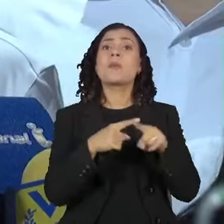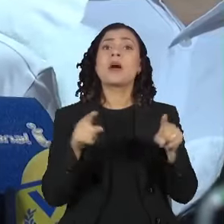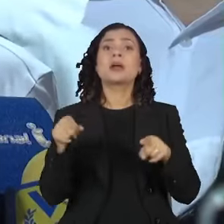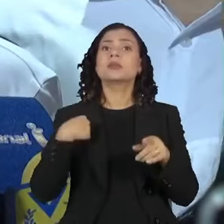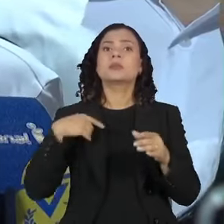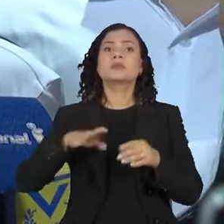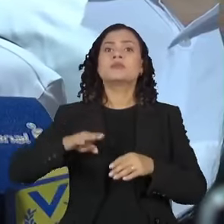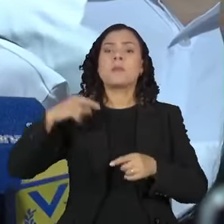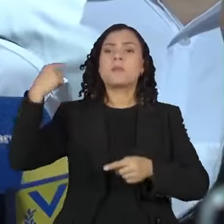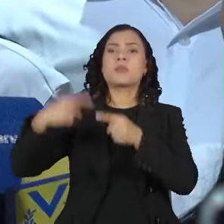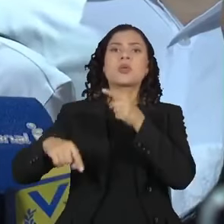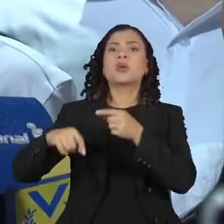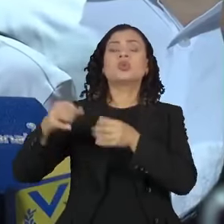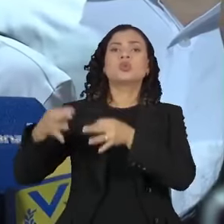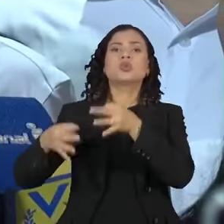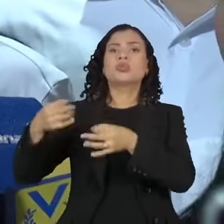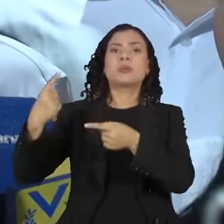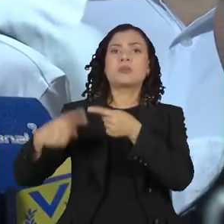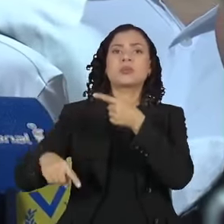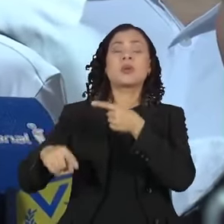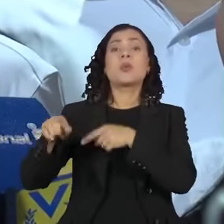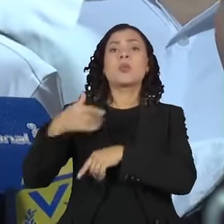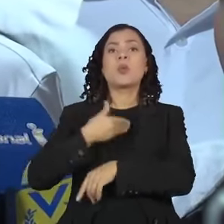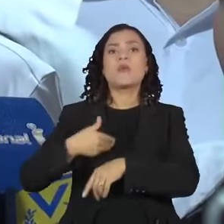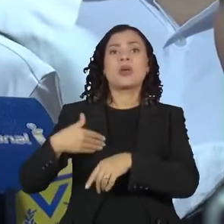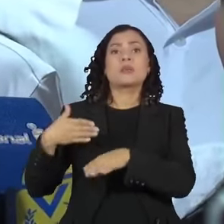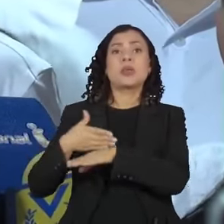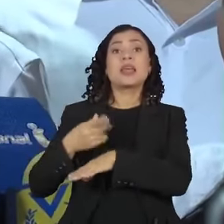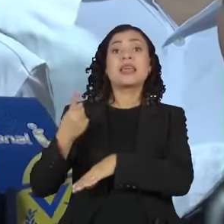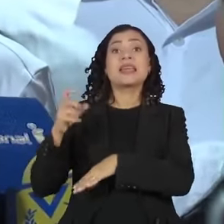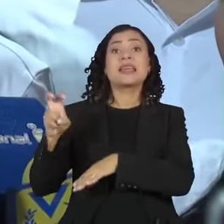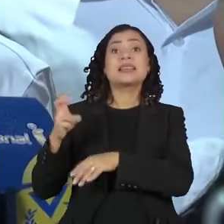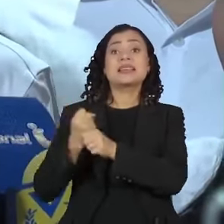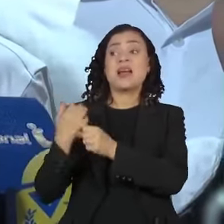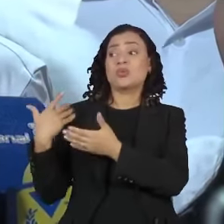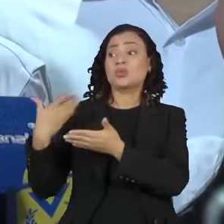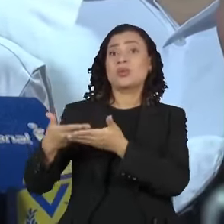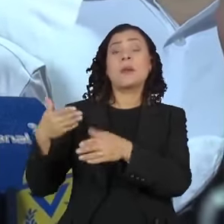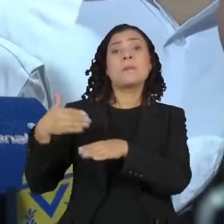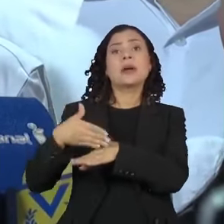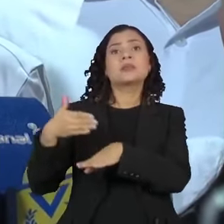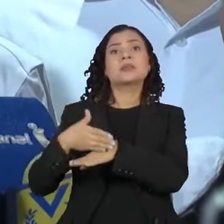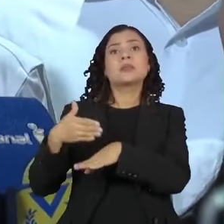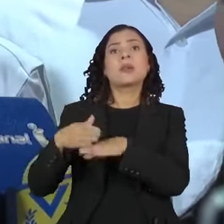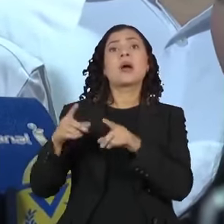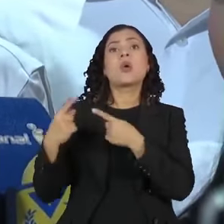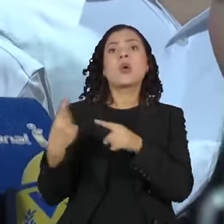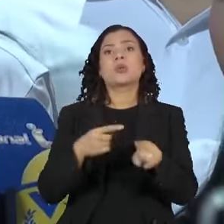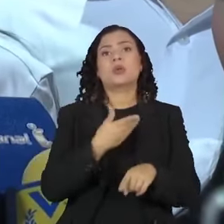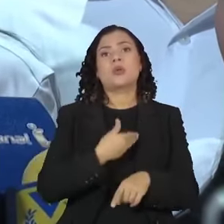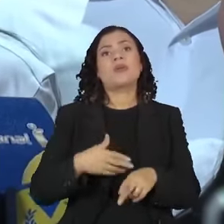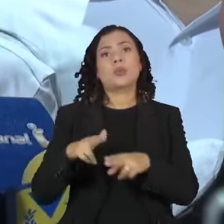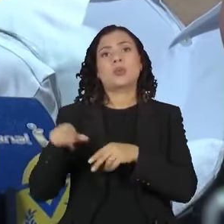impedida pela justiça de exercer cargos públicos por 15 anos e por participar de Atos contra o governo